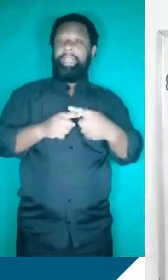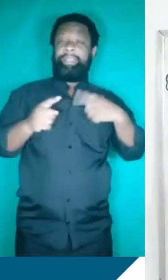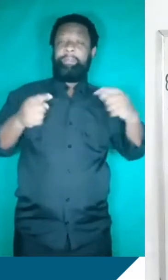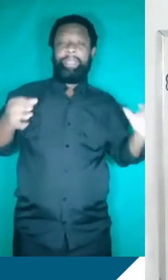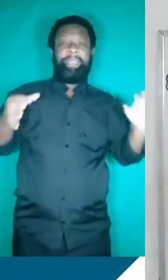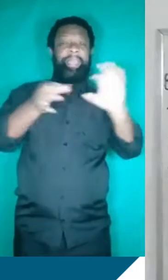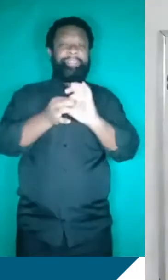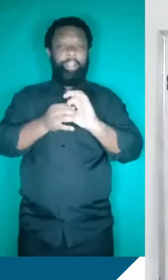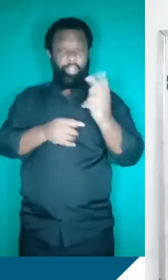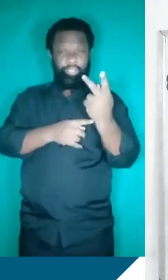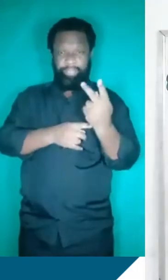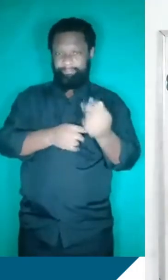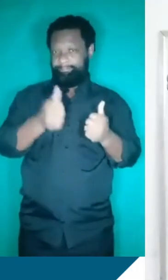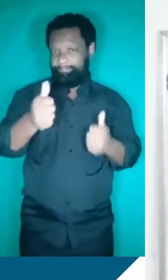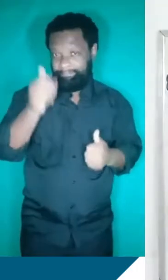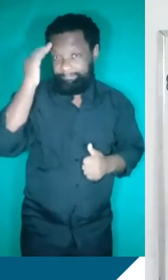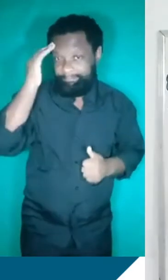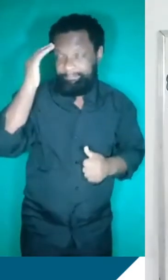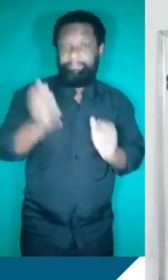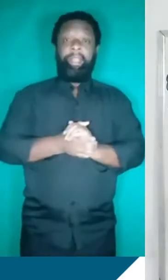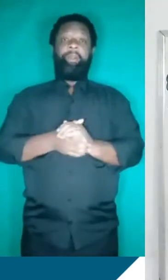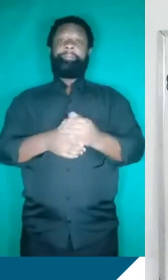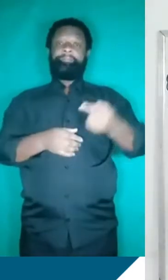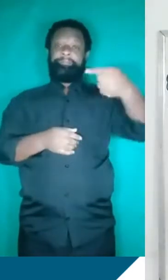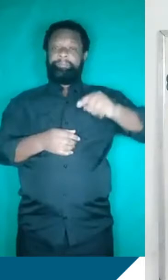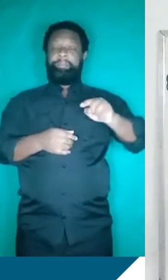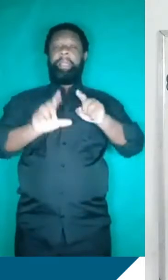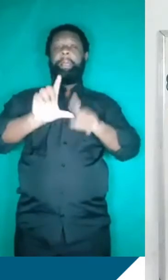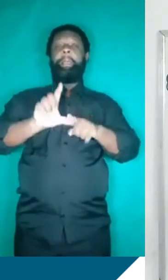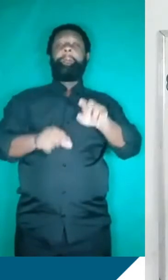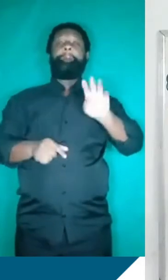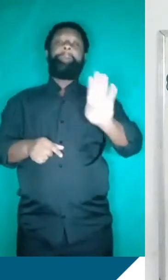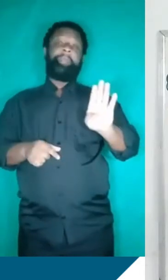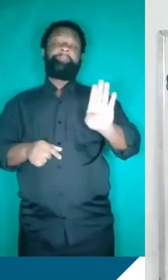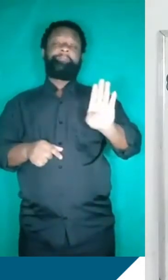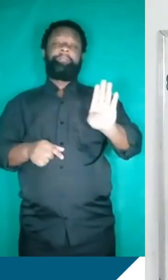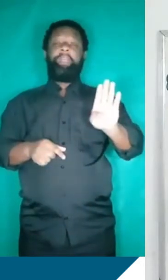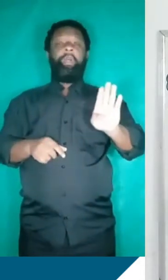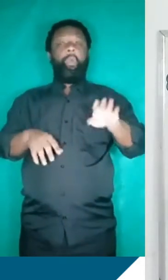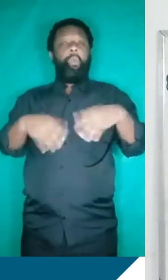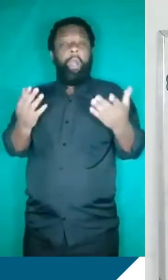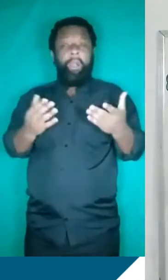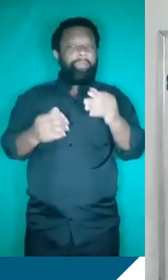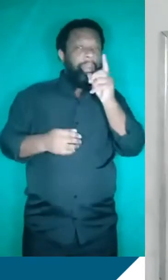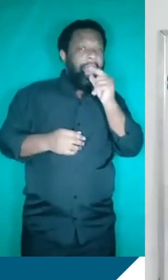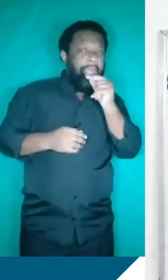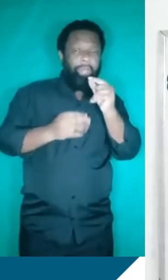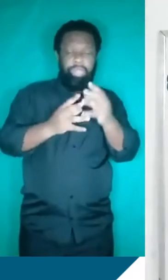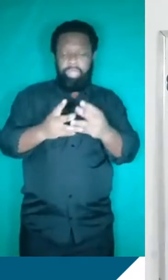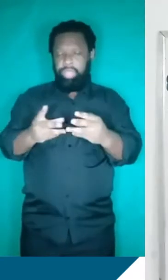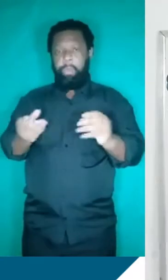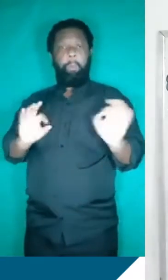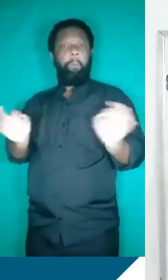estabelecer ligações de hidrogênio. Combinado, pessoal? Bom, a letra B. Qual composto que não se dissolve em água? Justifique sua